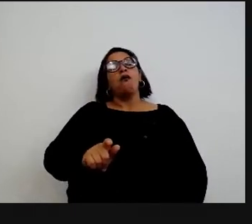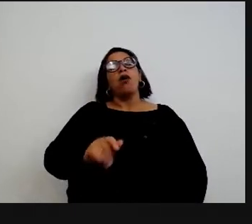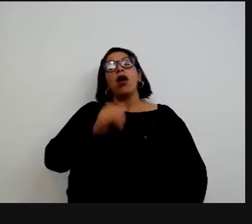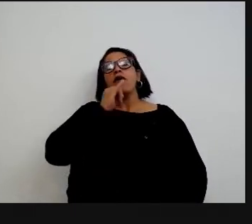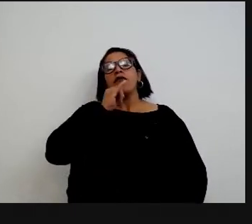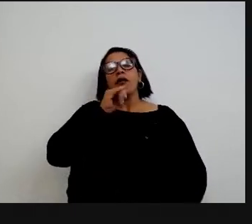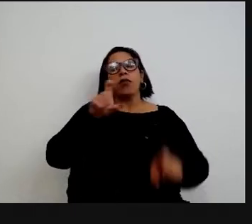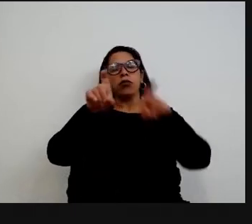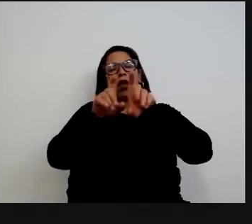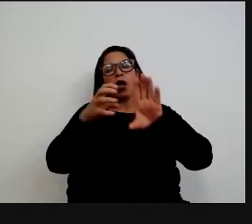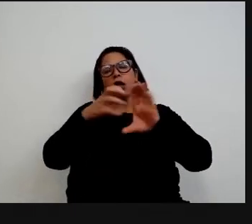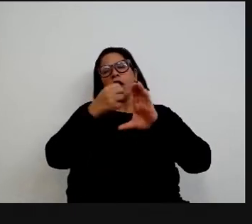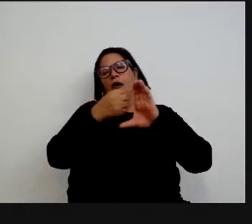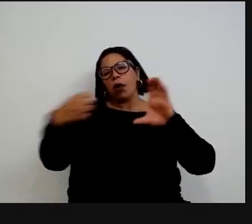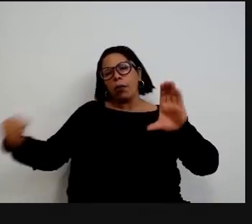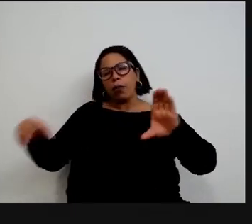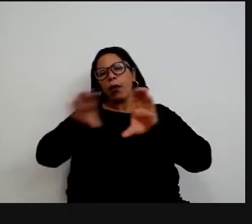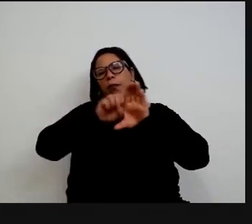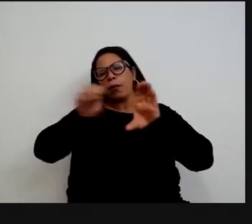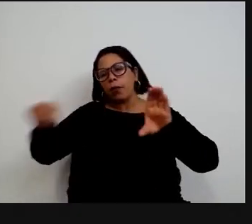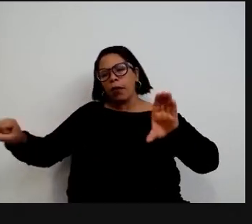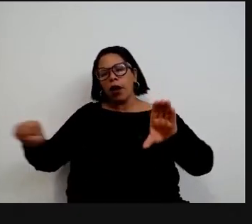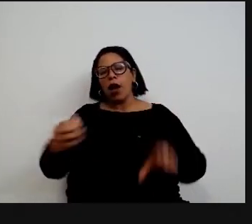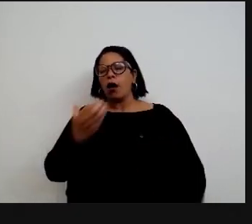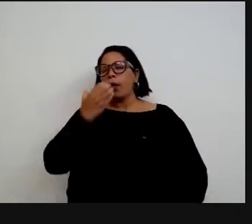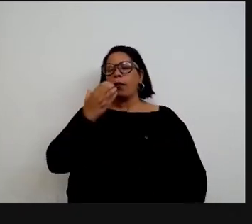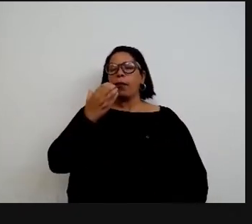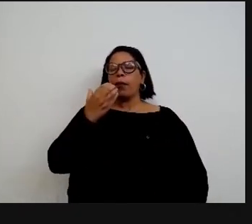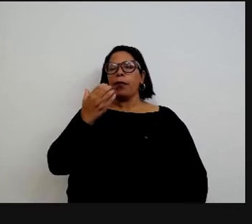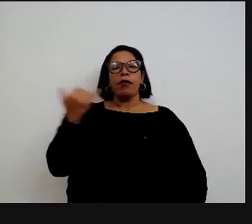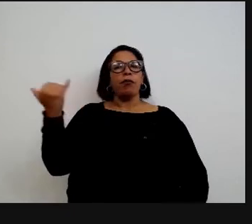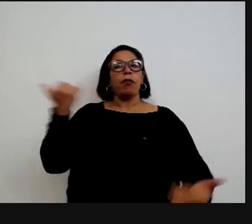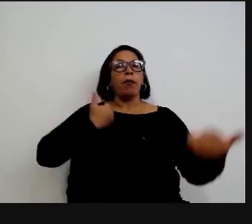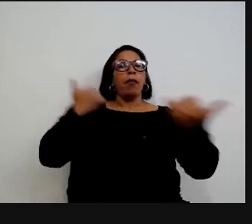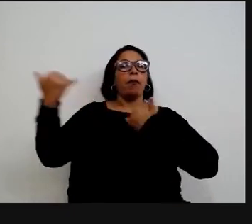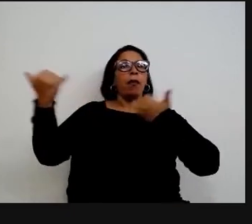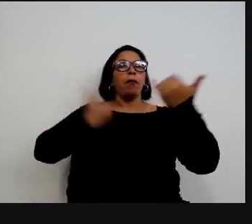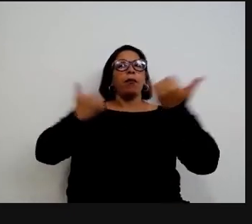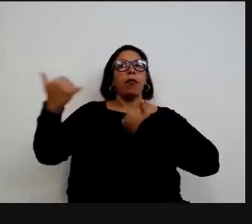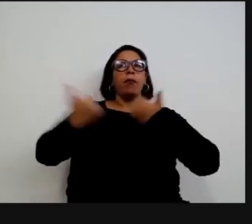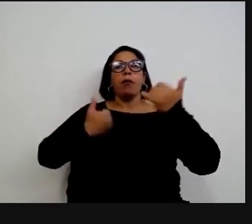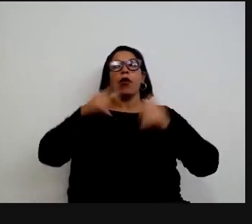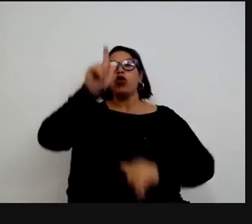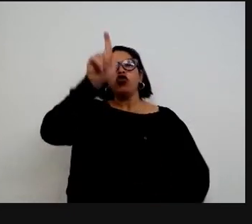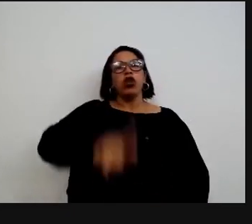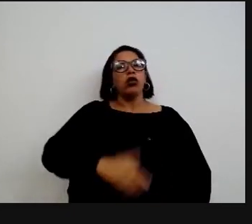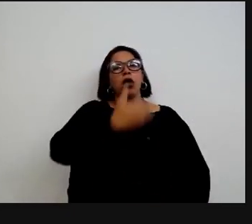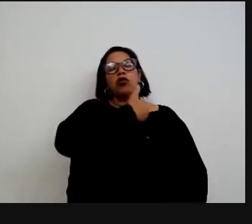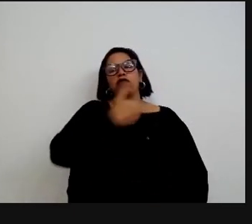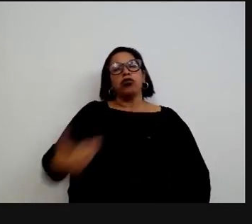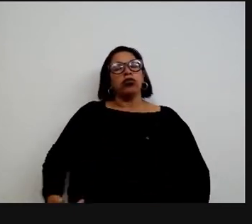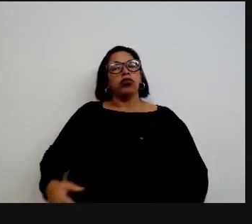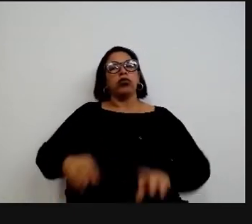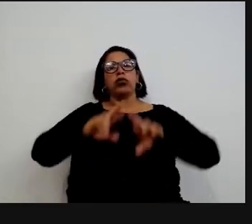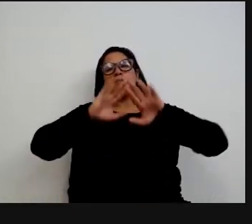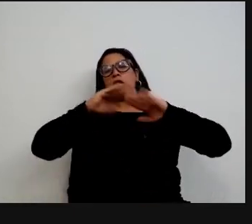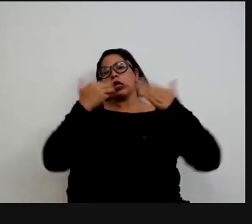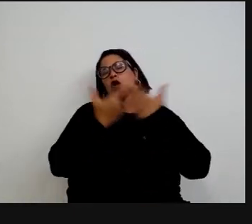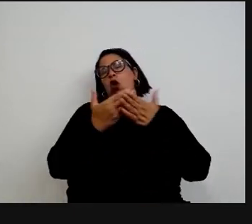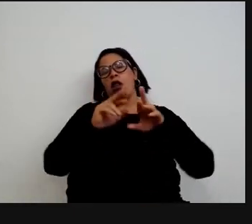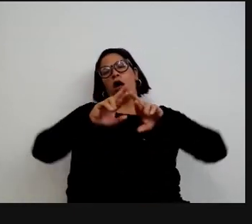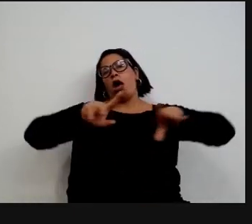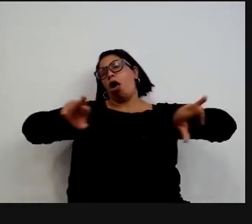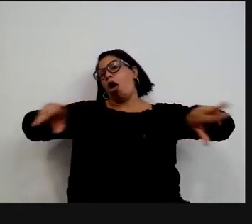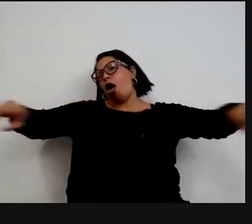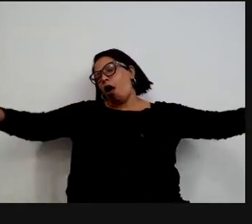né? Fala perto do teu telefone, né? Você vai receber curso de gestão de projetos de 500 escolas,